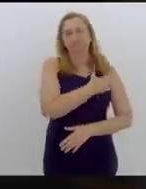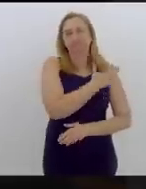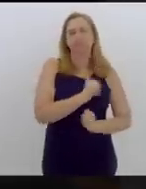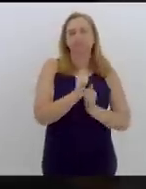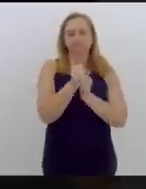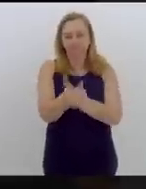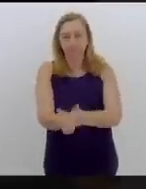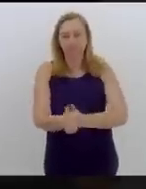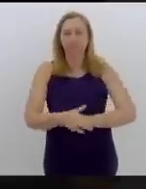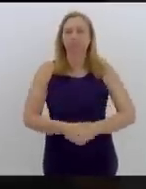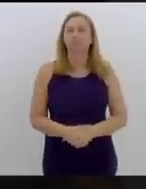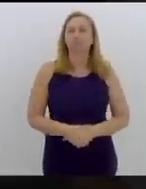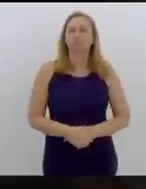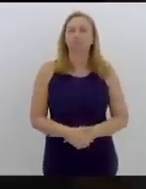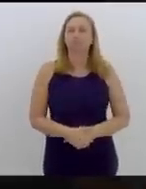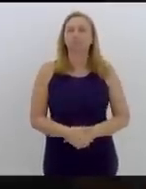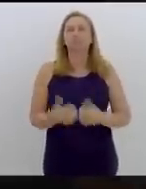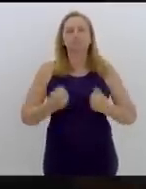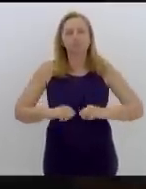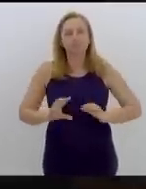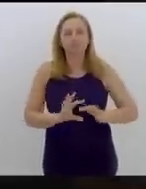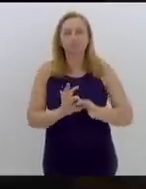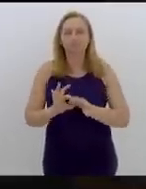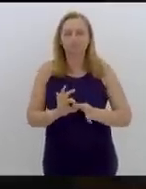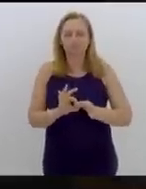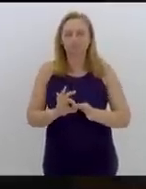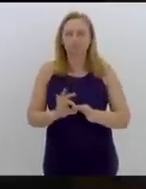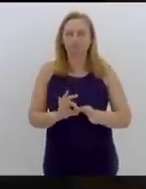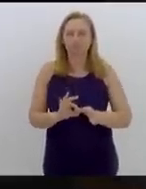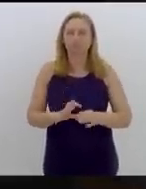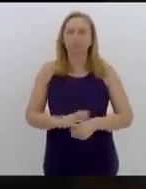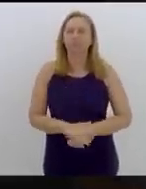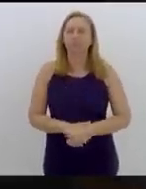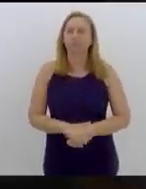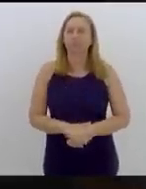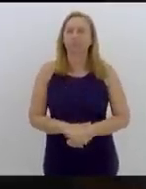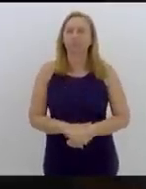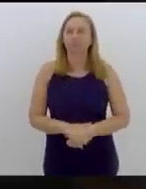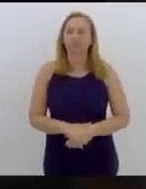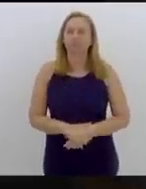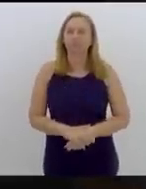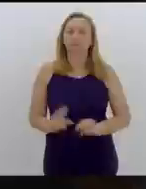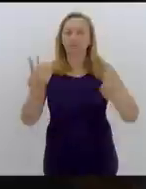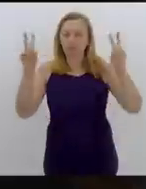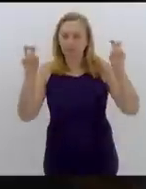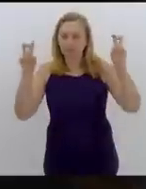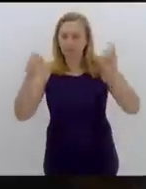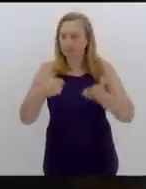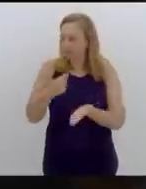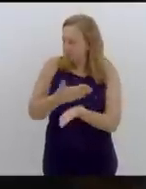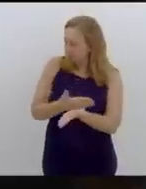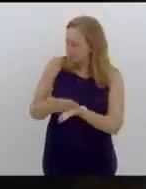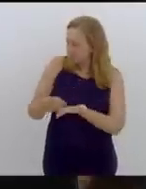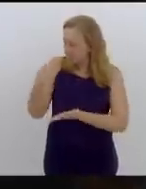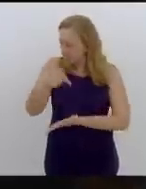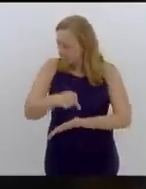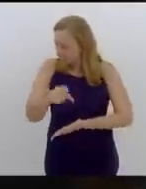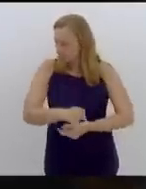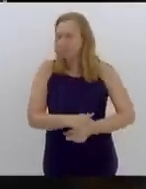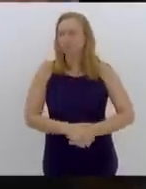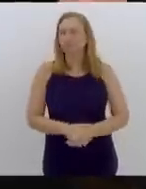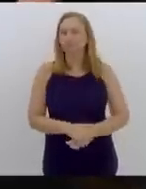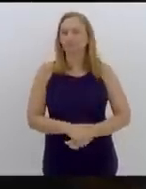a gente precisa se unir em prol de questões aí eu inicio aqui